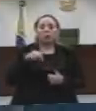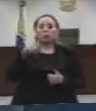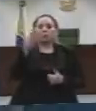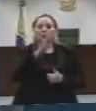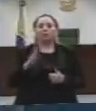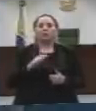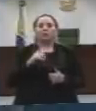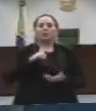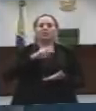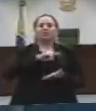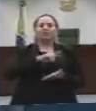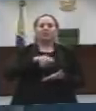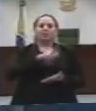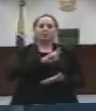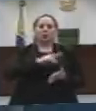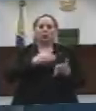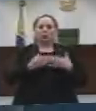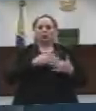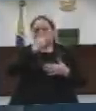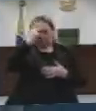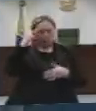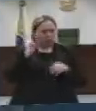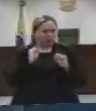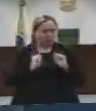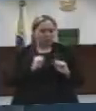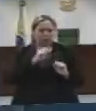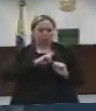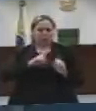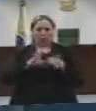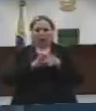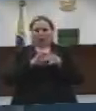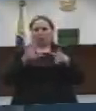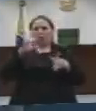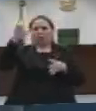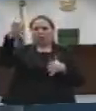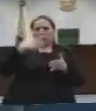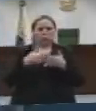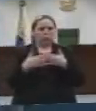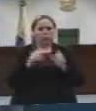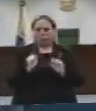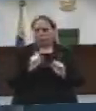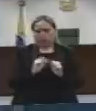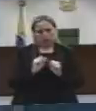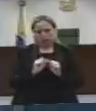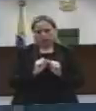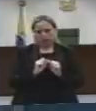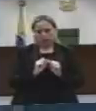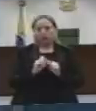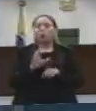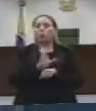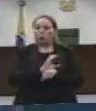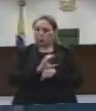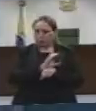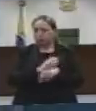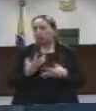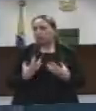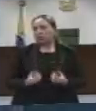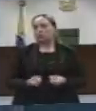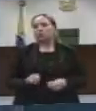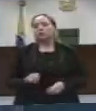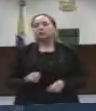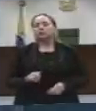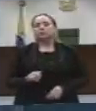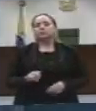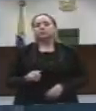religiosa qualquer pessoa pode adorar aquilo que ela quiser e é direito dela fazê-lo e a constituição ab isso e compete ao